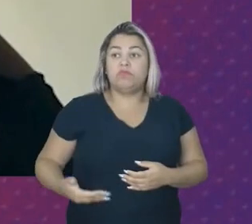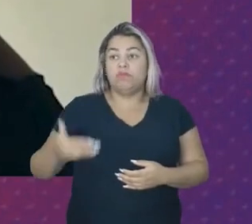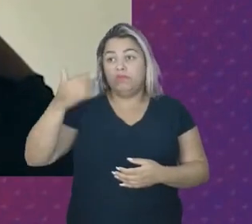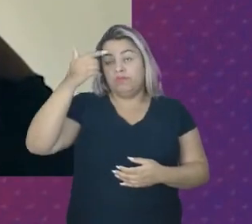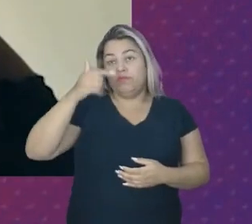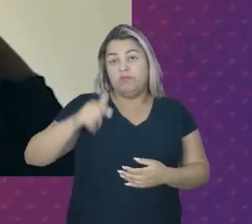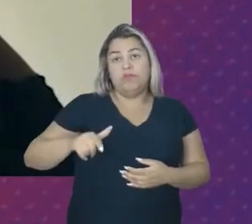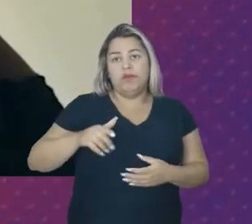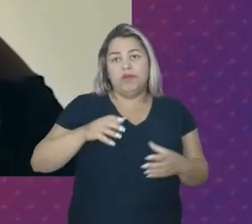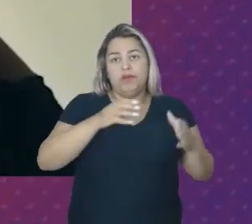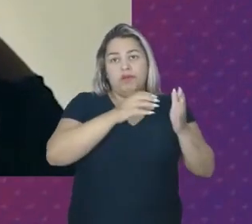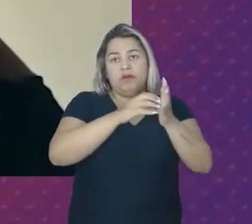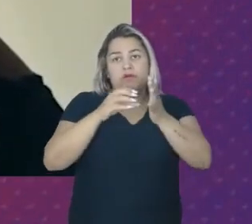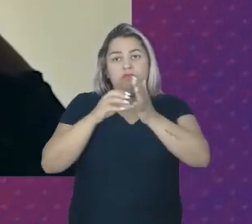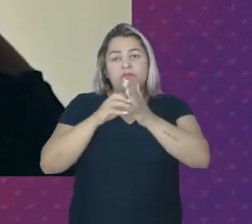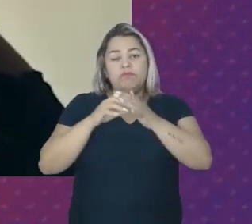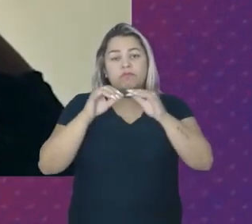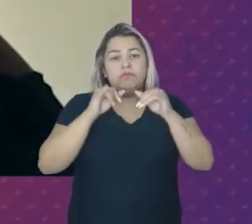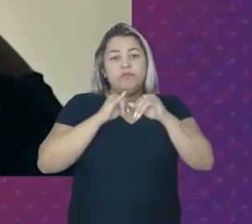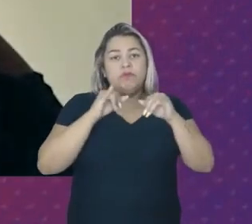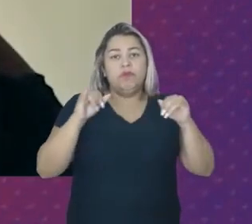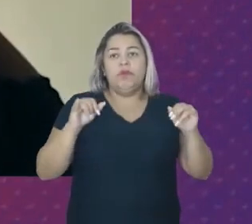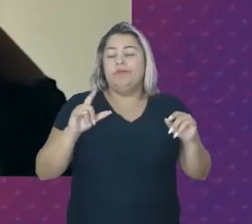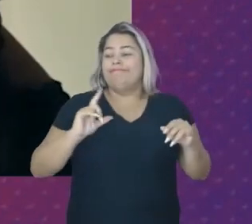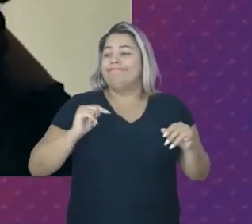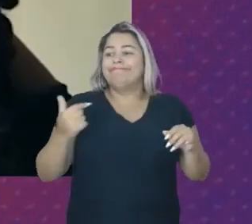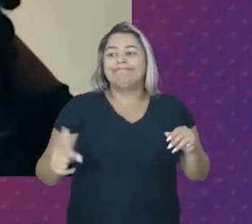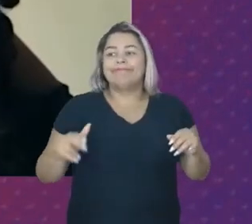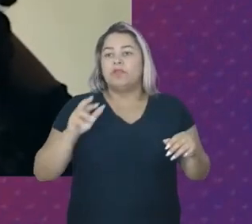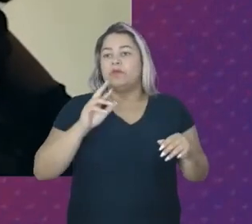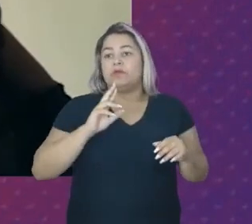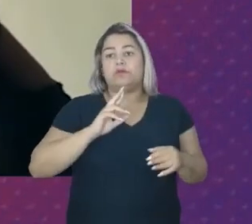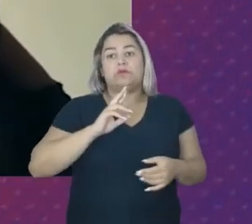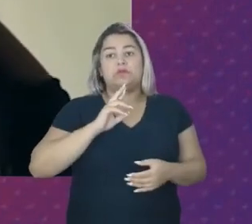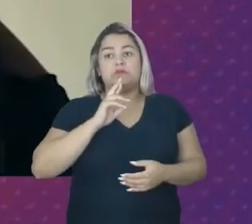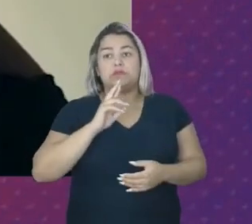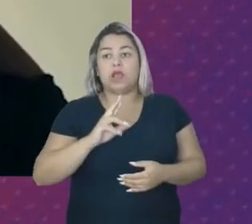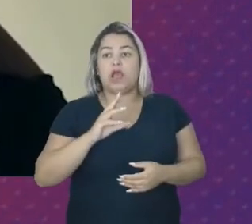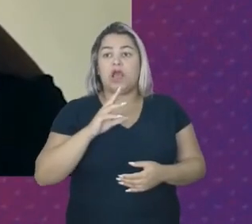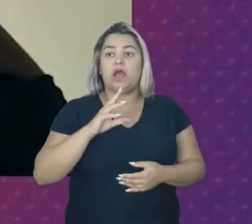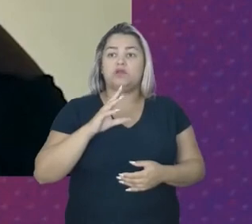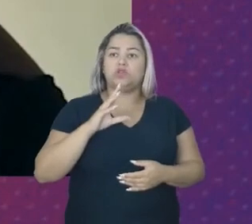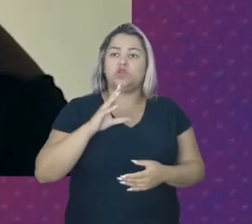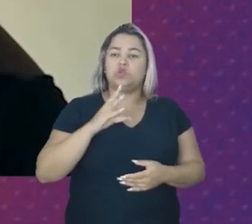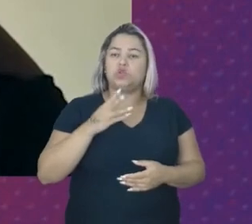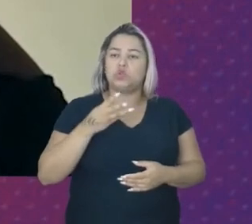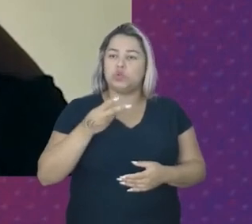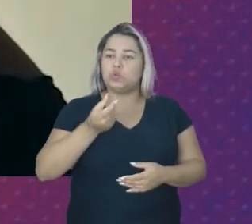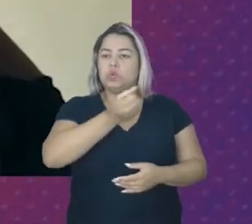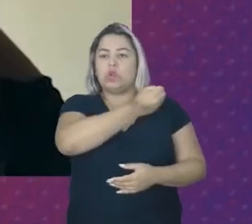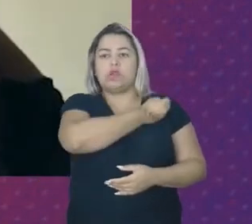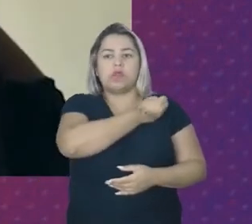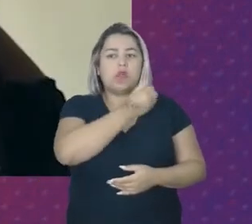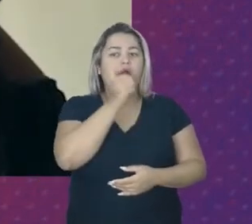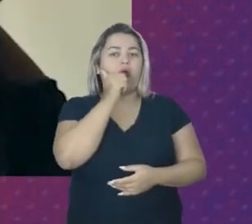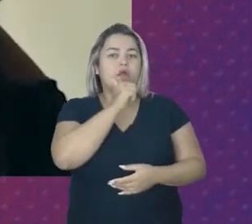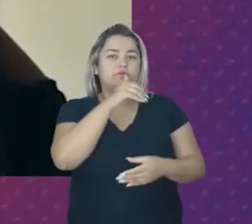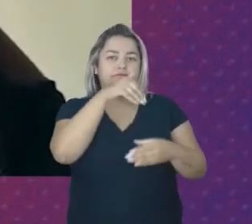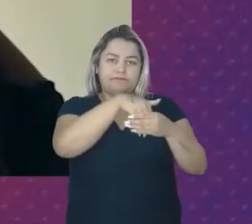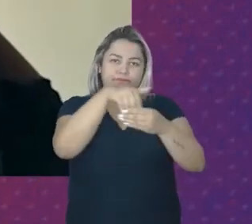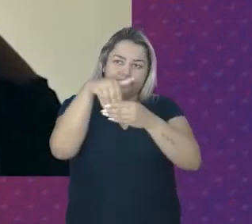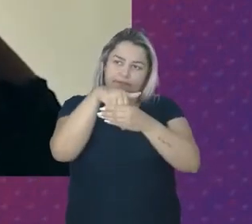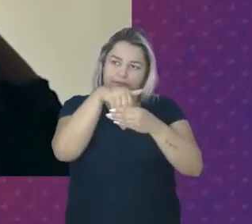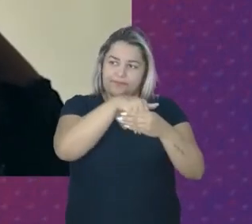alguns partidos já sendo denunciados por não terem correspondido às cotas de participação das mulheres durante as eleições,